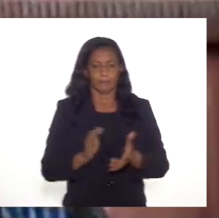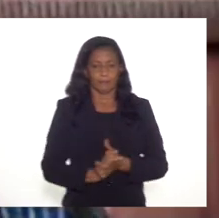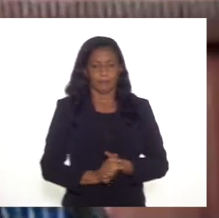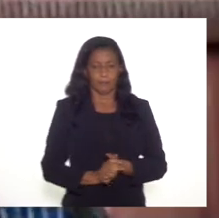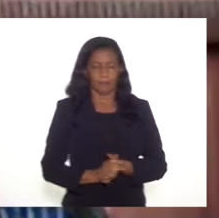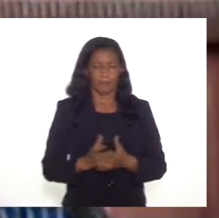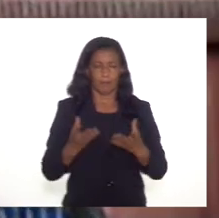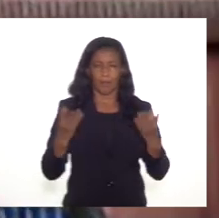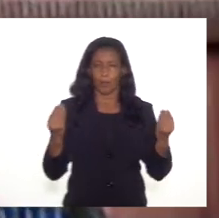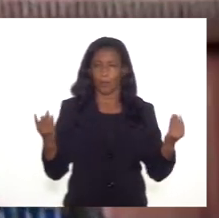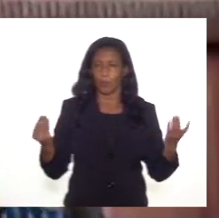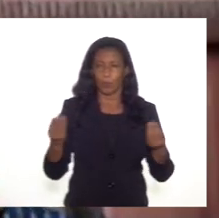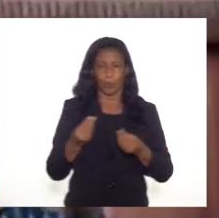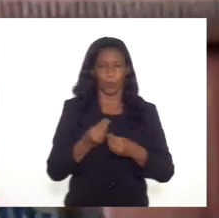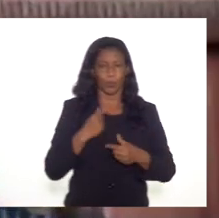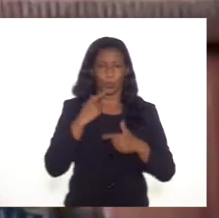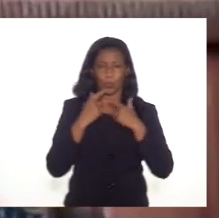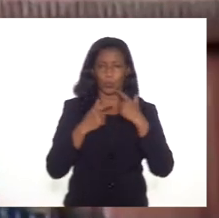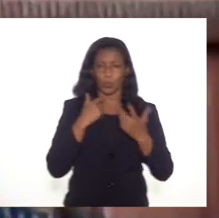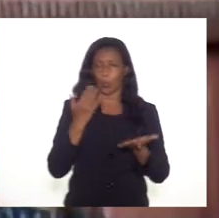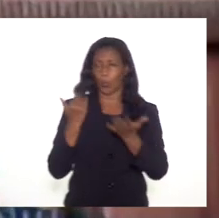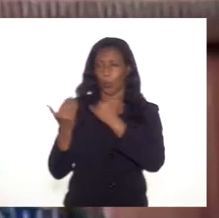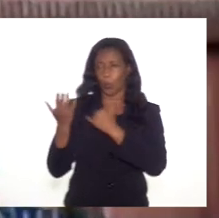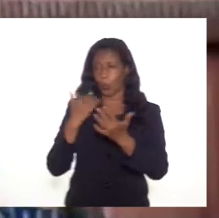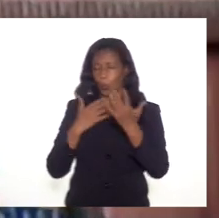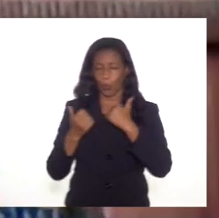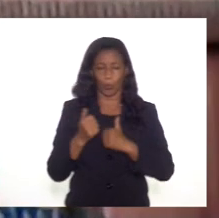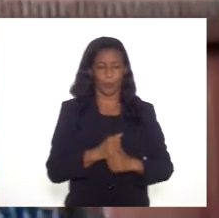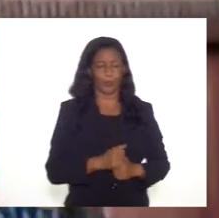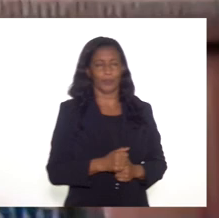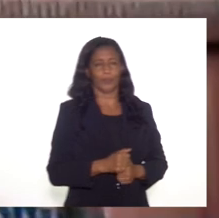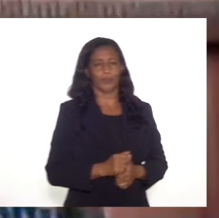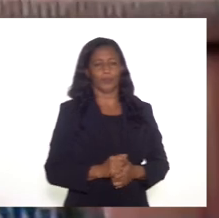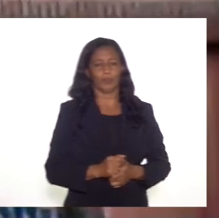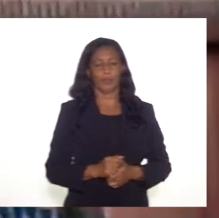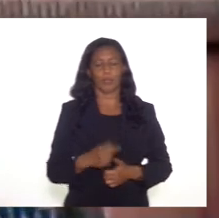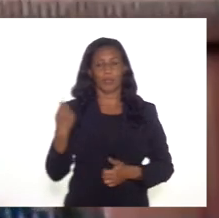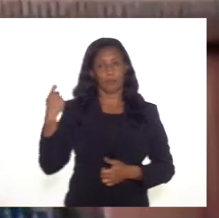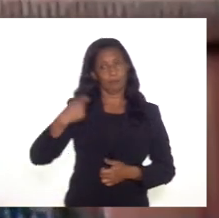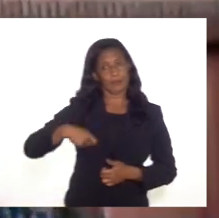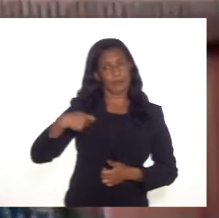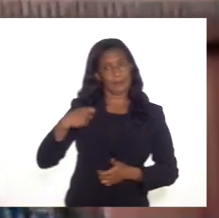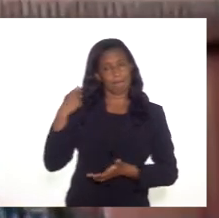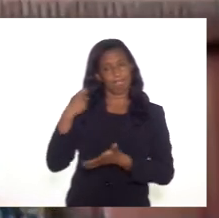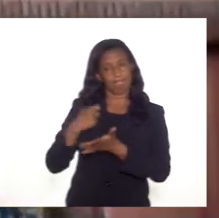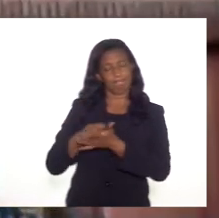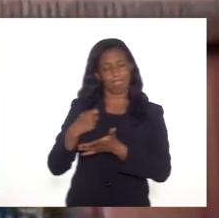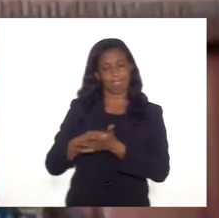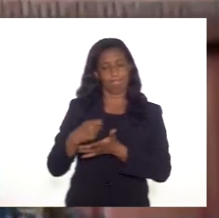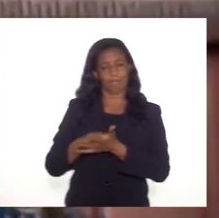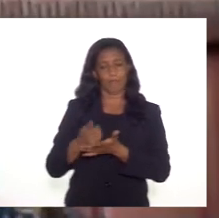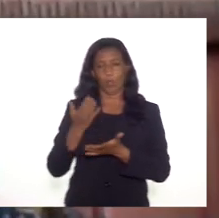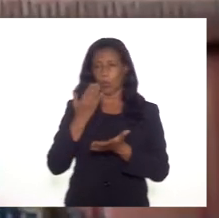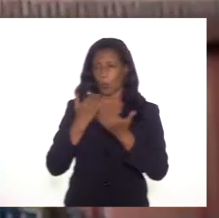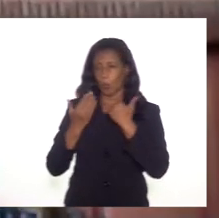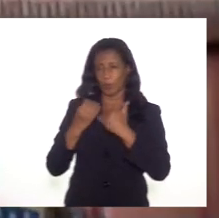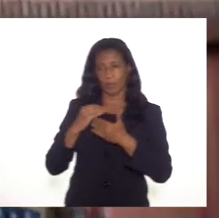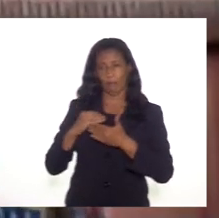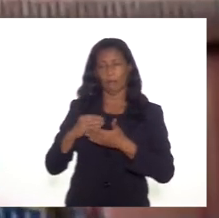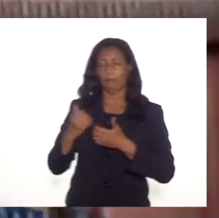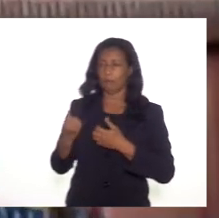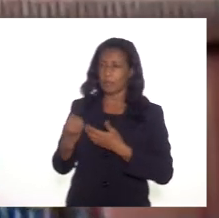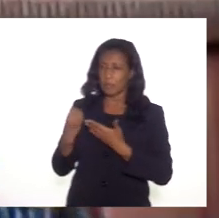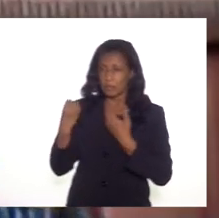muita insegurança alimentar e nutricional, enfim, a gente precisa garantir o abastecimento de alimentos no Estado do Rio de